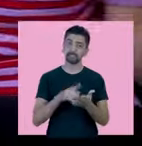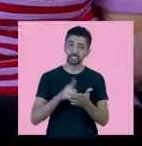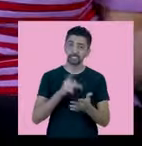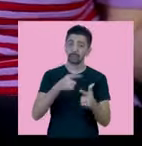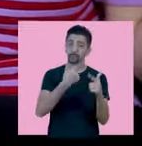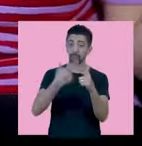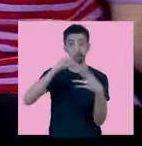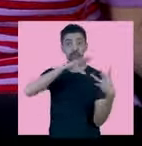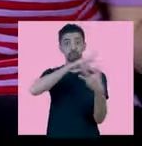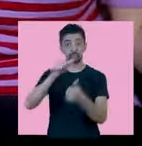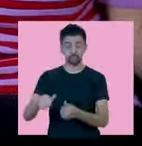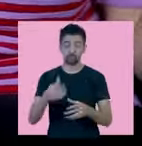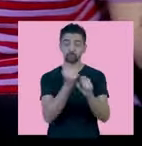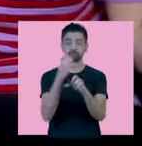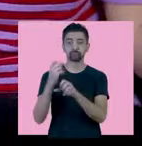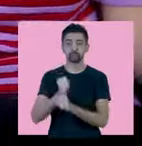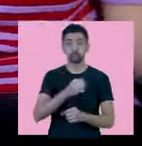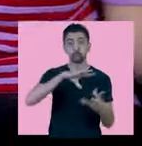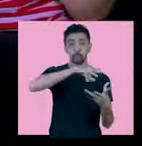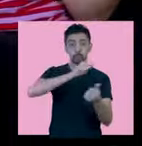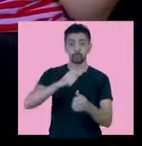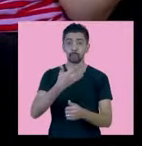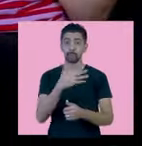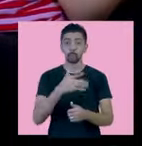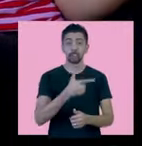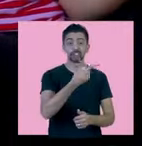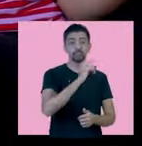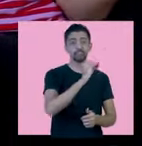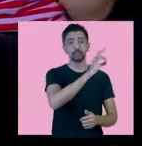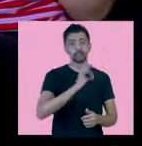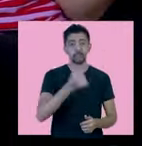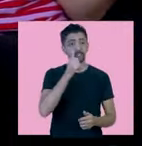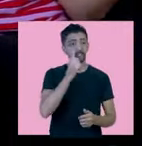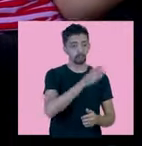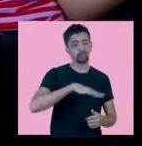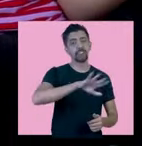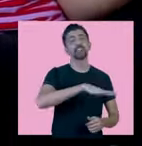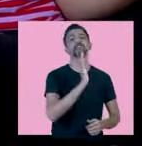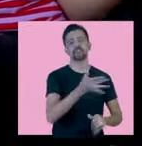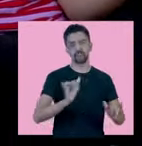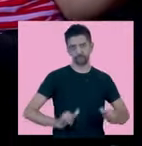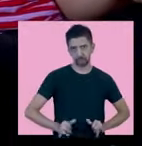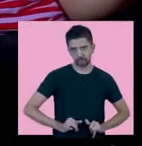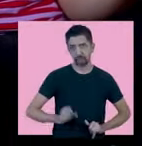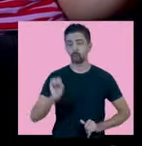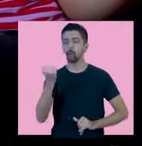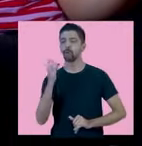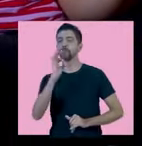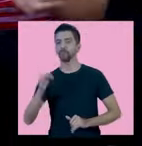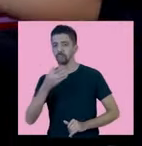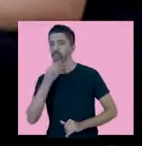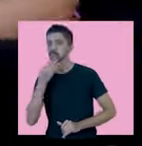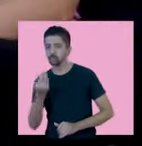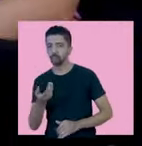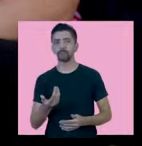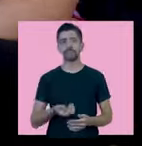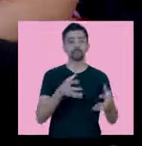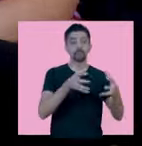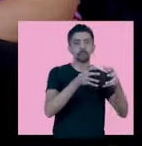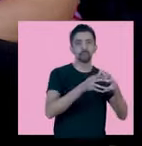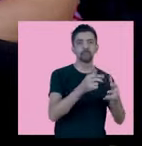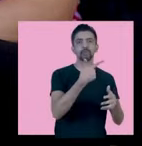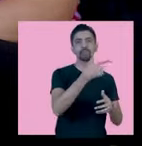Na realidade, esse é um problema de proporções globais. Estima-se que no mundo quase 20% das mulheres já sofreram algum tipo de abuso